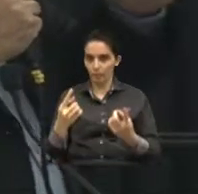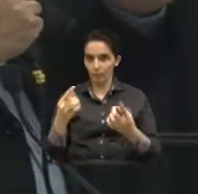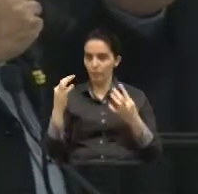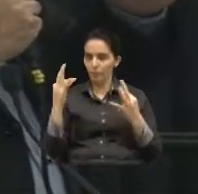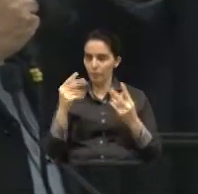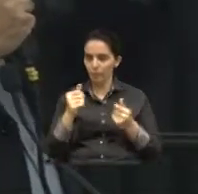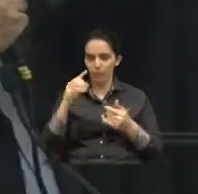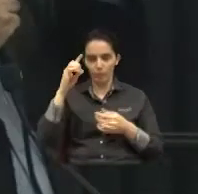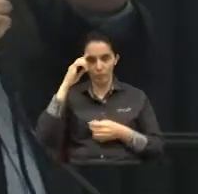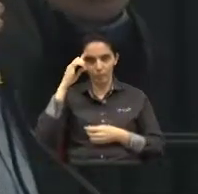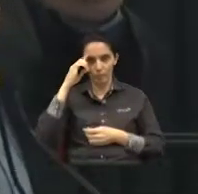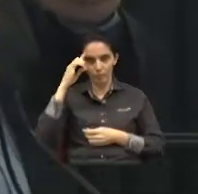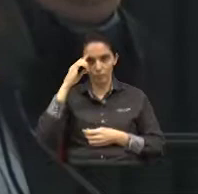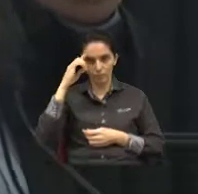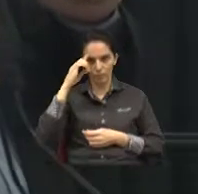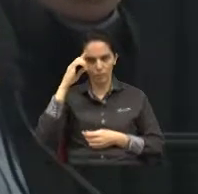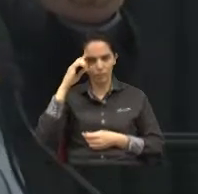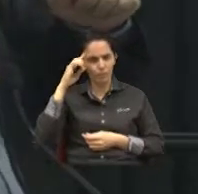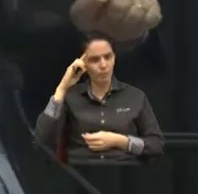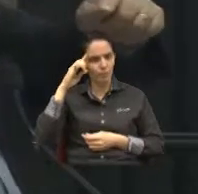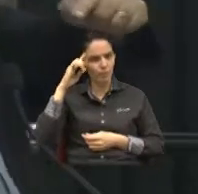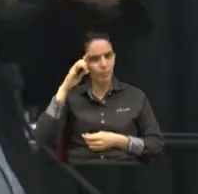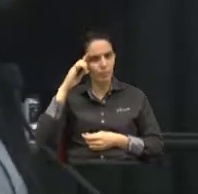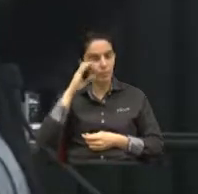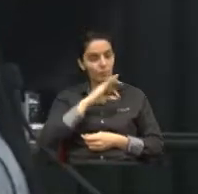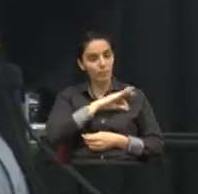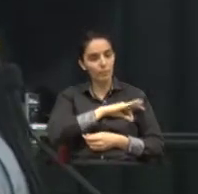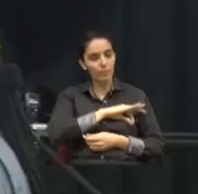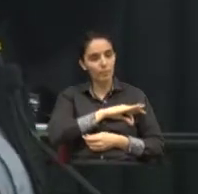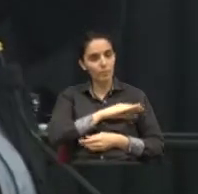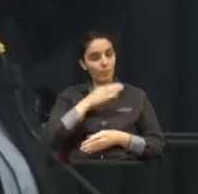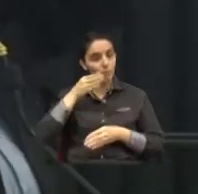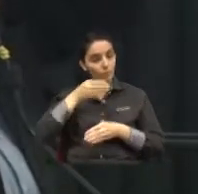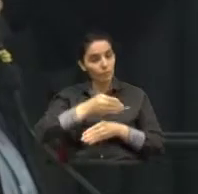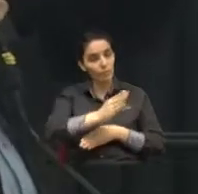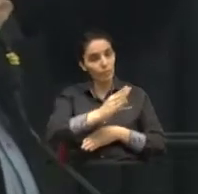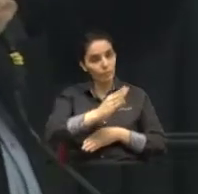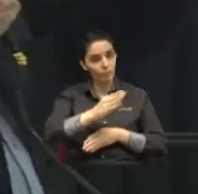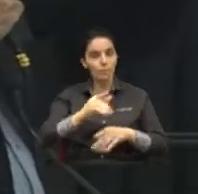dia que um policial ele sai para trabalhar de